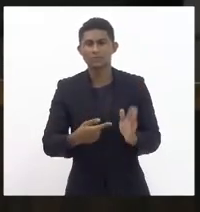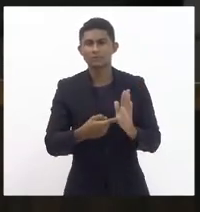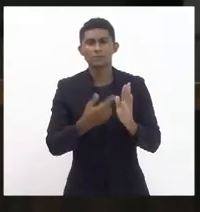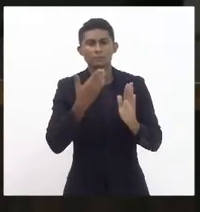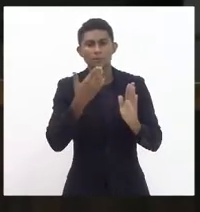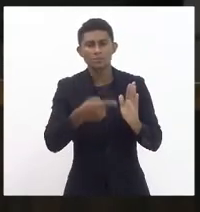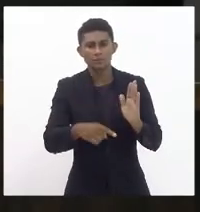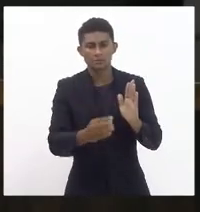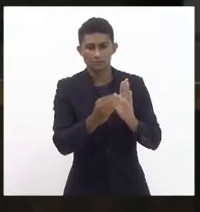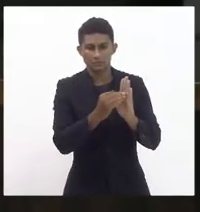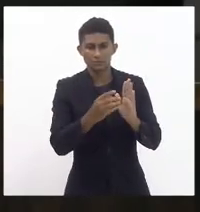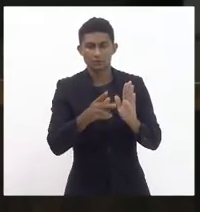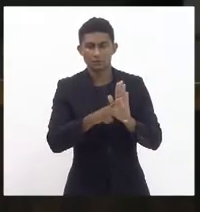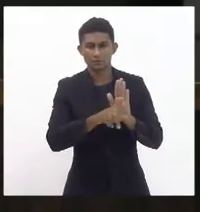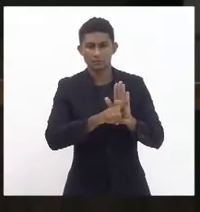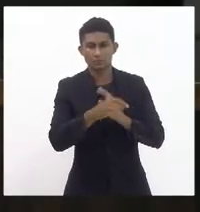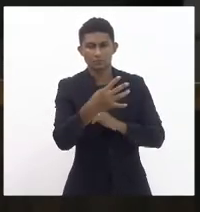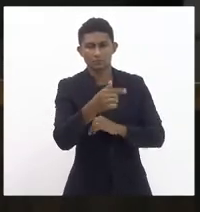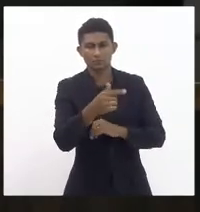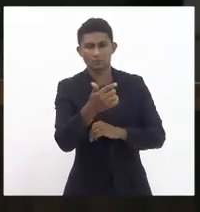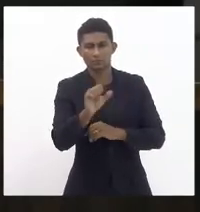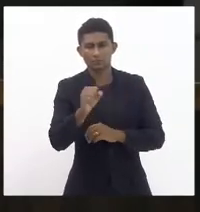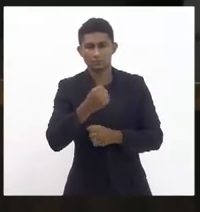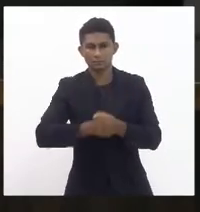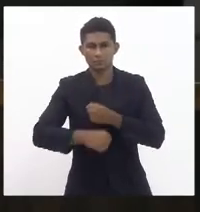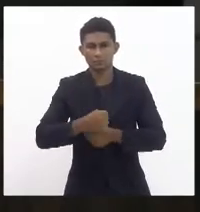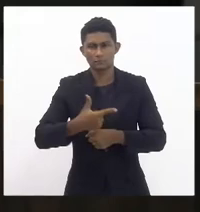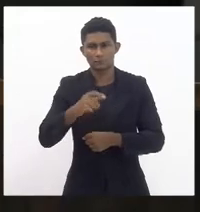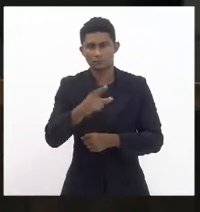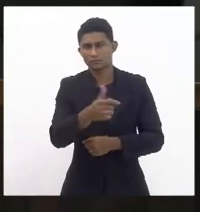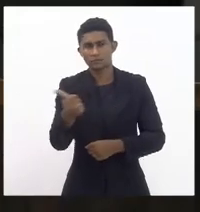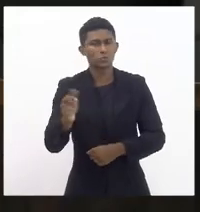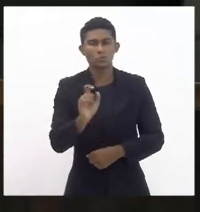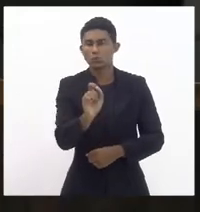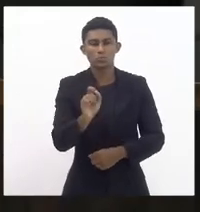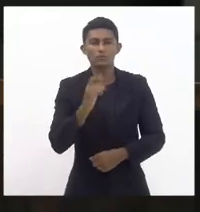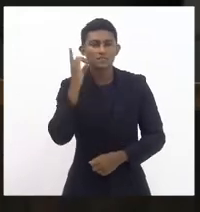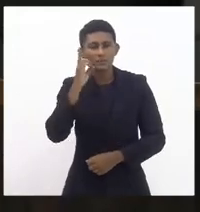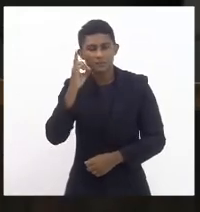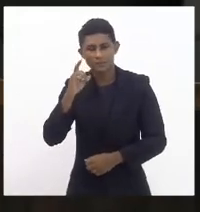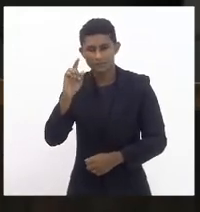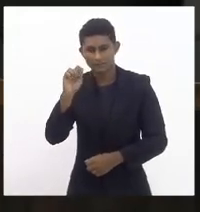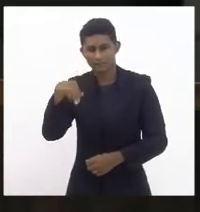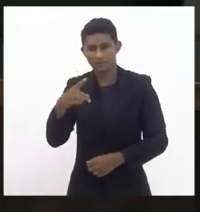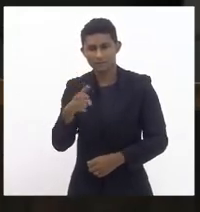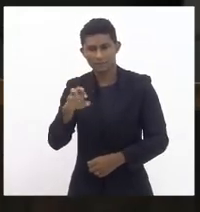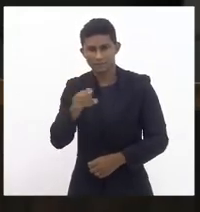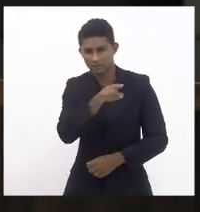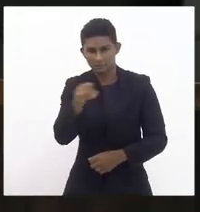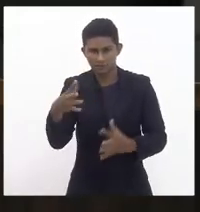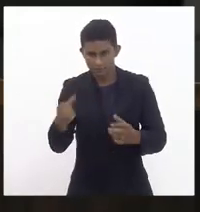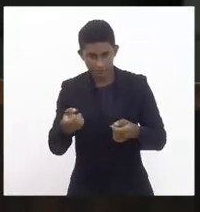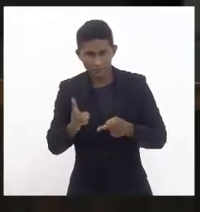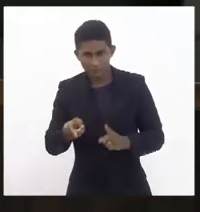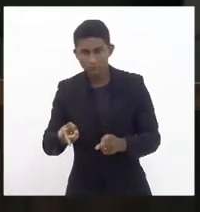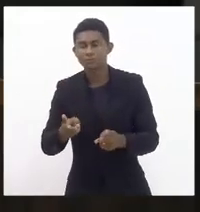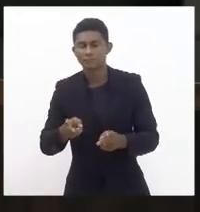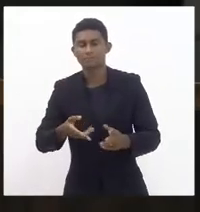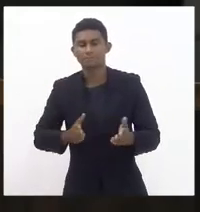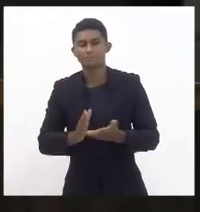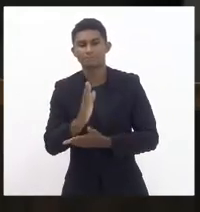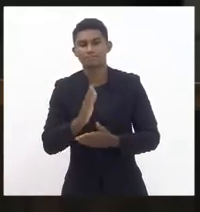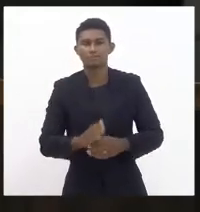na ordem do dia do projeto de lei 47 48 e 21 o deputado André Ceciliano seus que a palavra diz Cristão aprovado